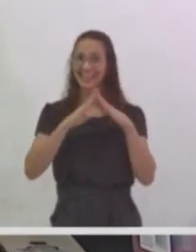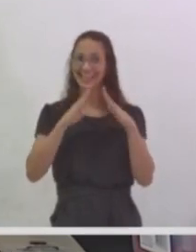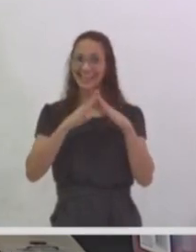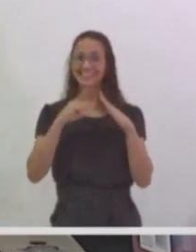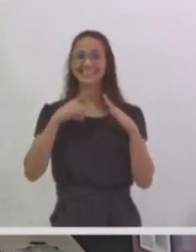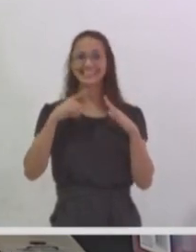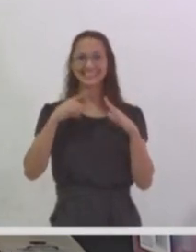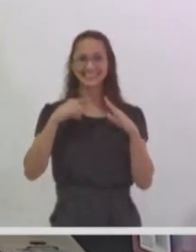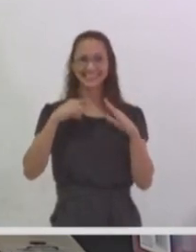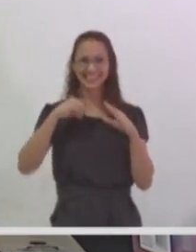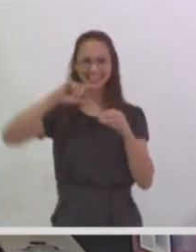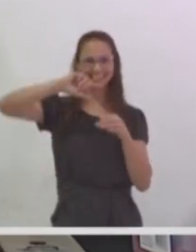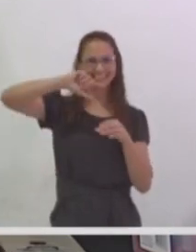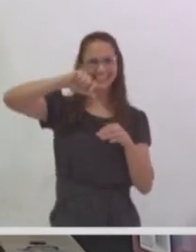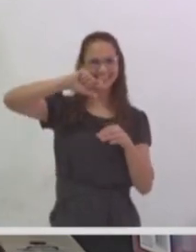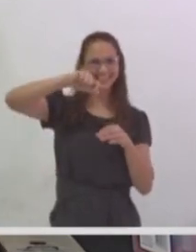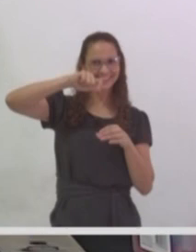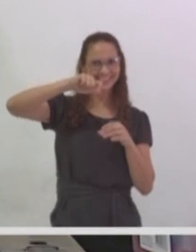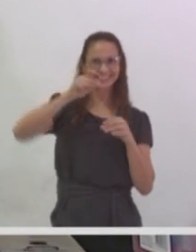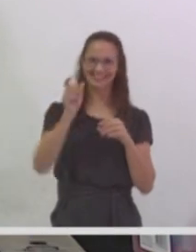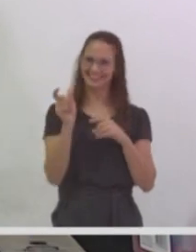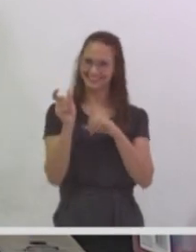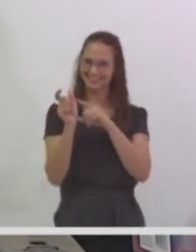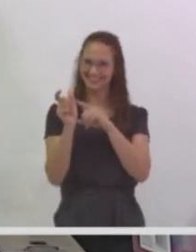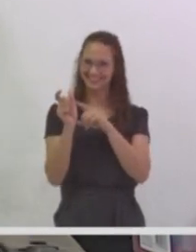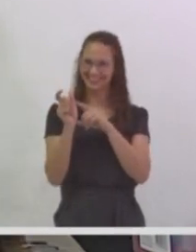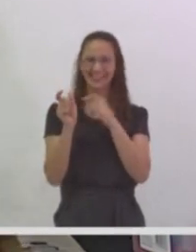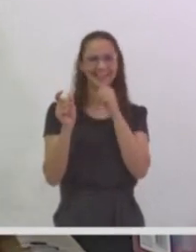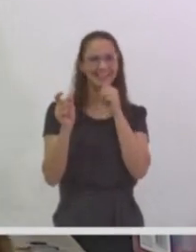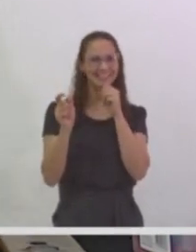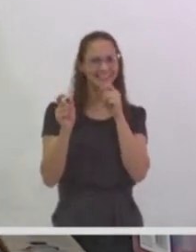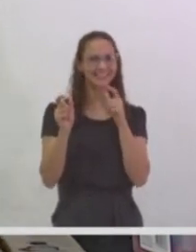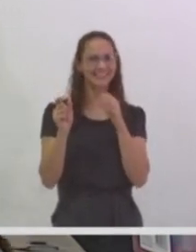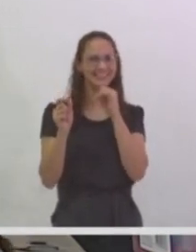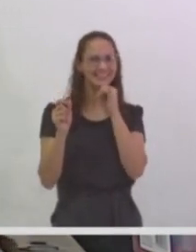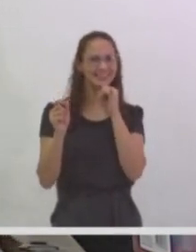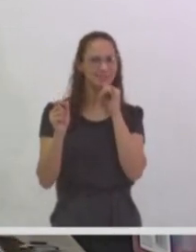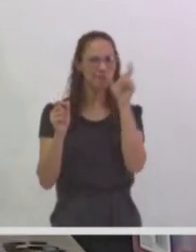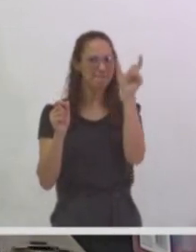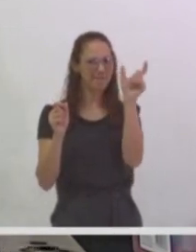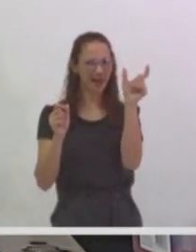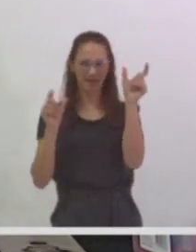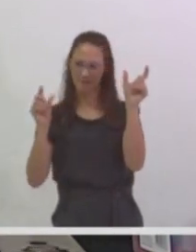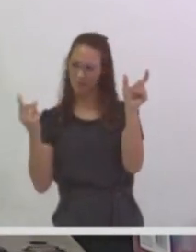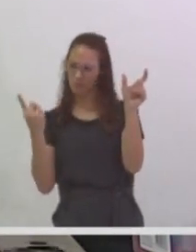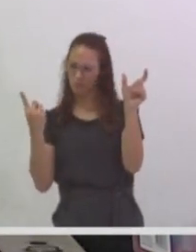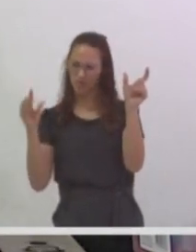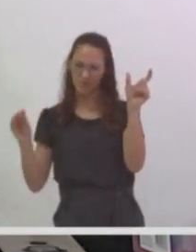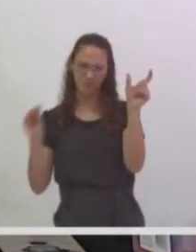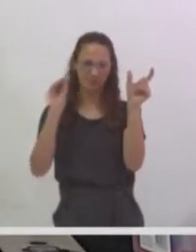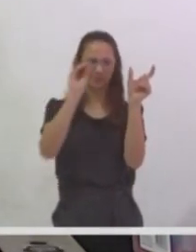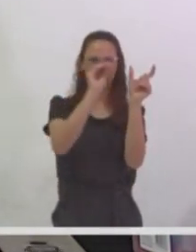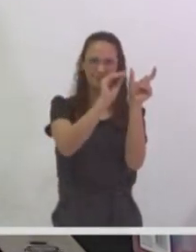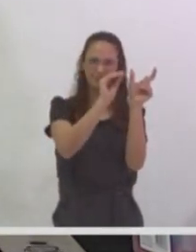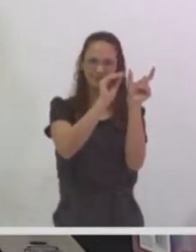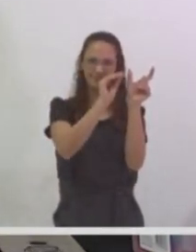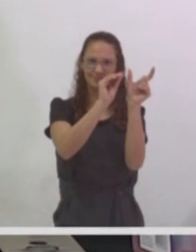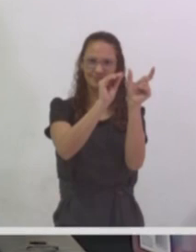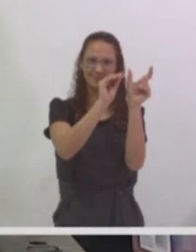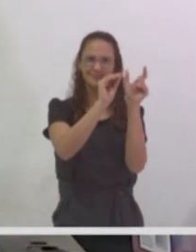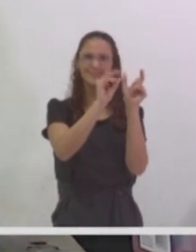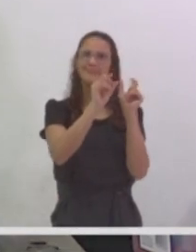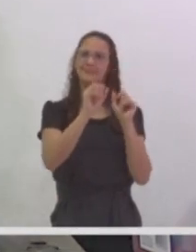uma tampinha em cada palavra, que é para você fazer a sua contagem. Caso você não tenha tampinha em casa, você também pode usar,